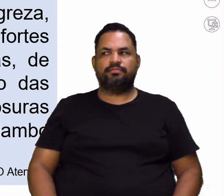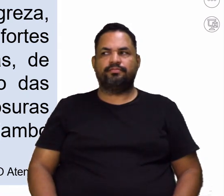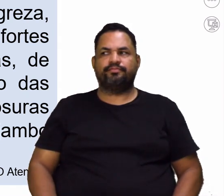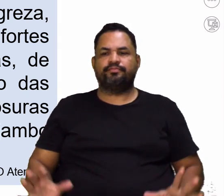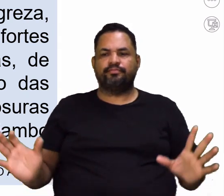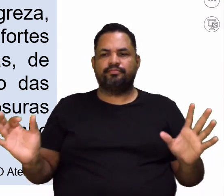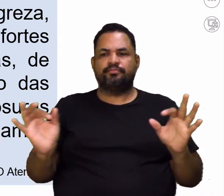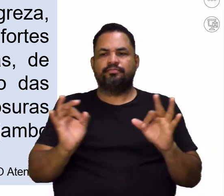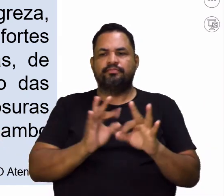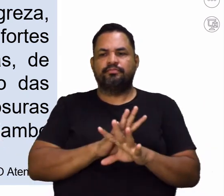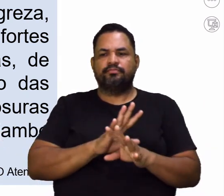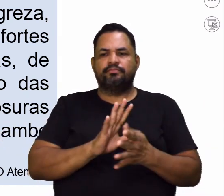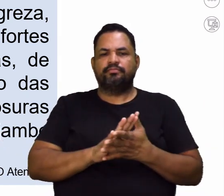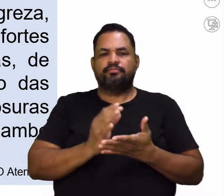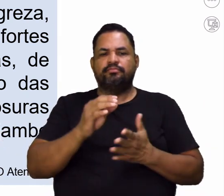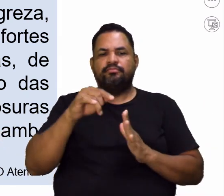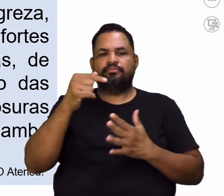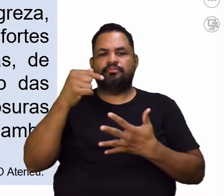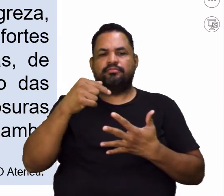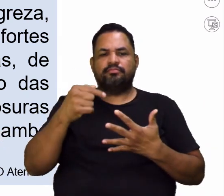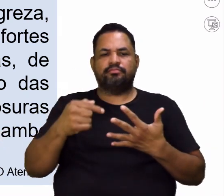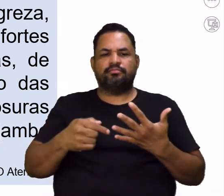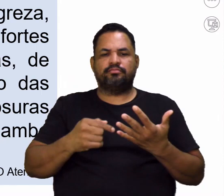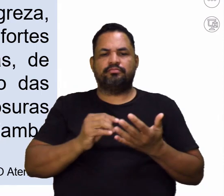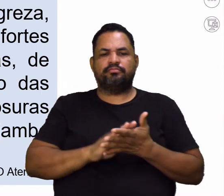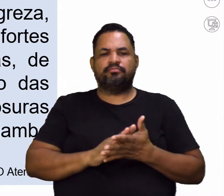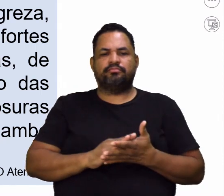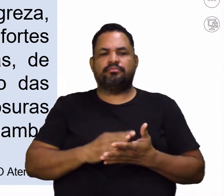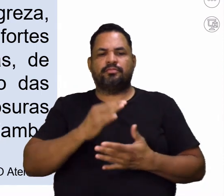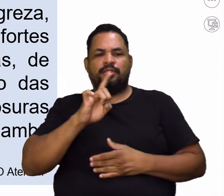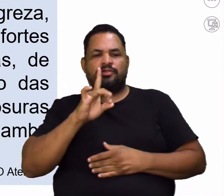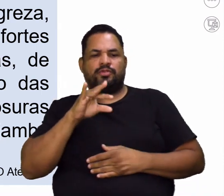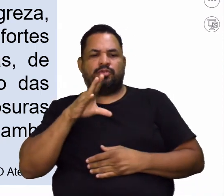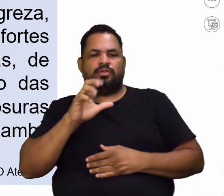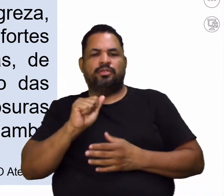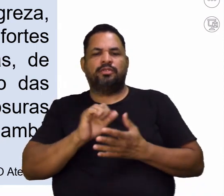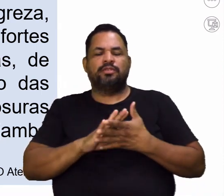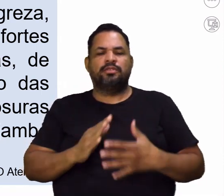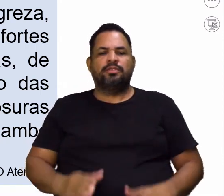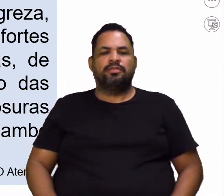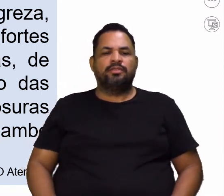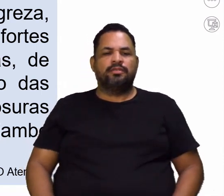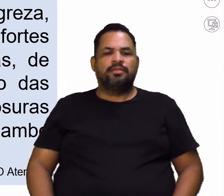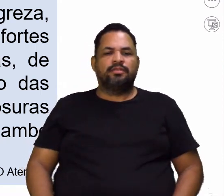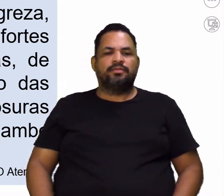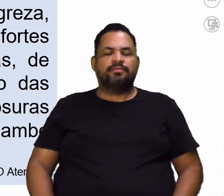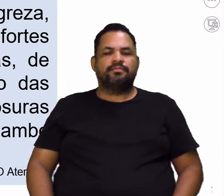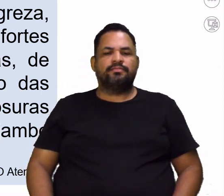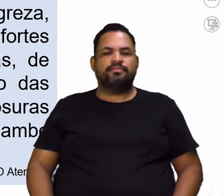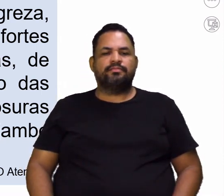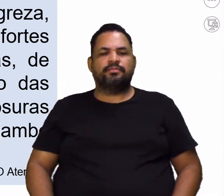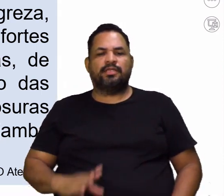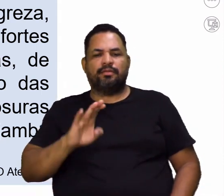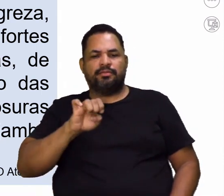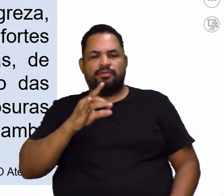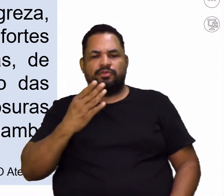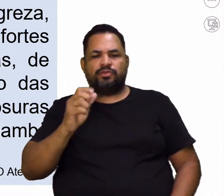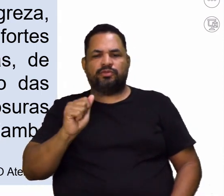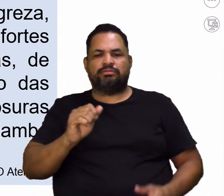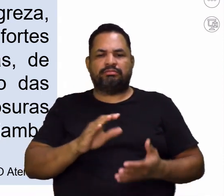e portanto seus componentes mais sódidos é são absões